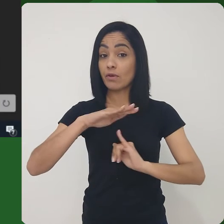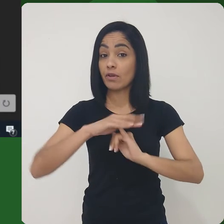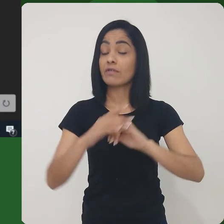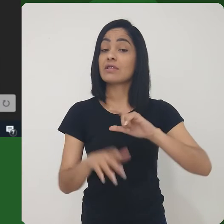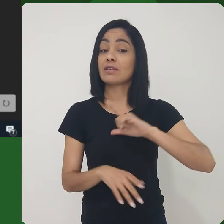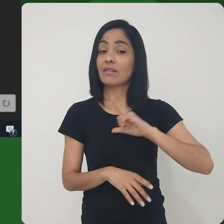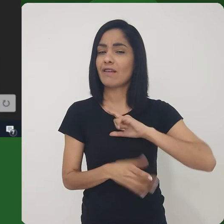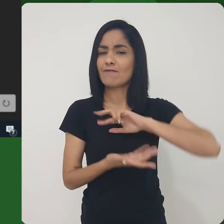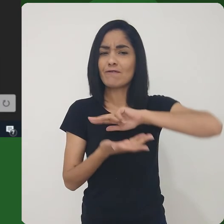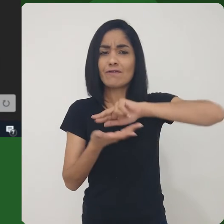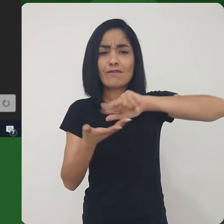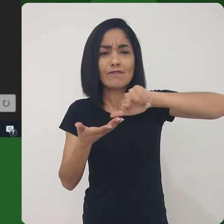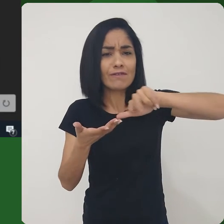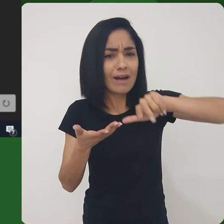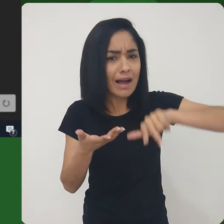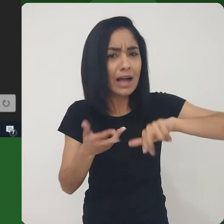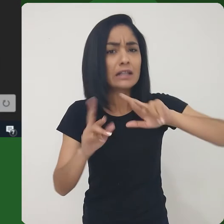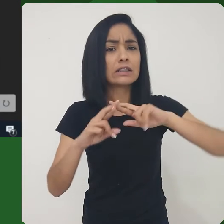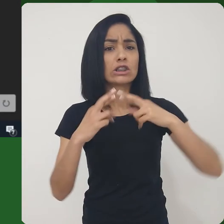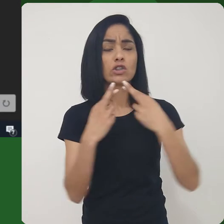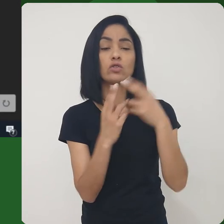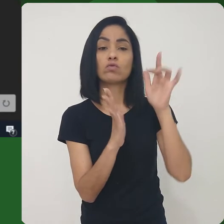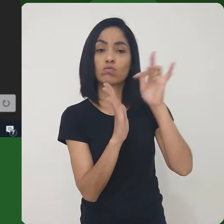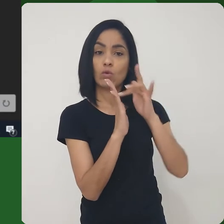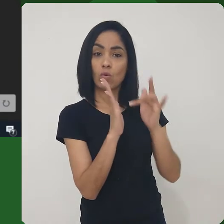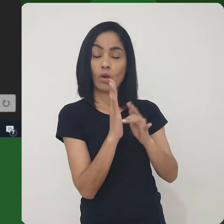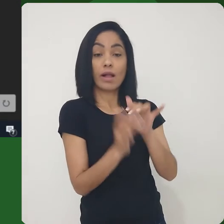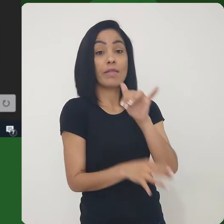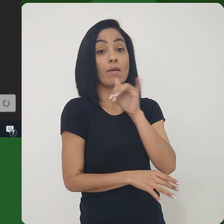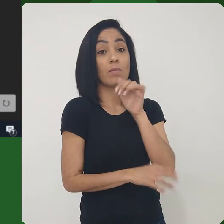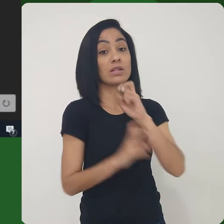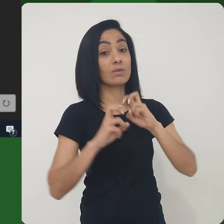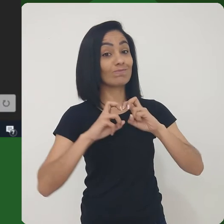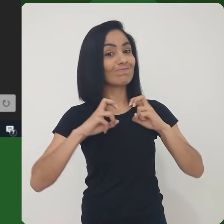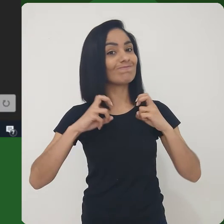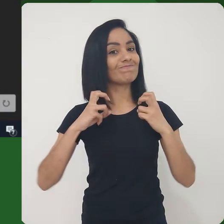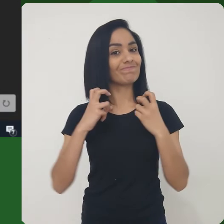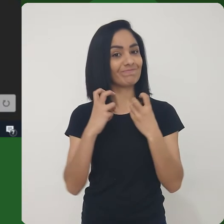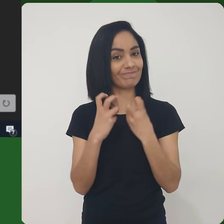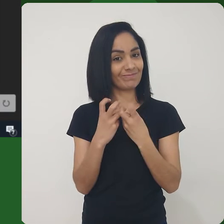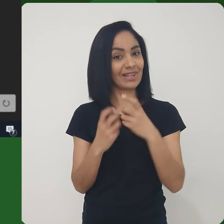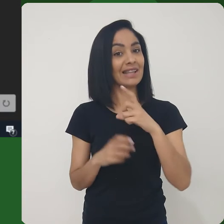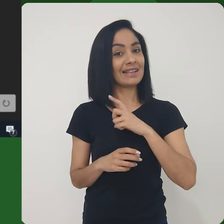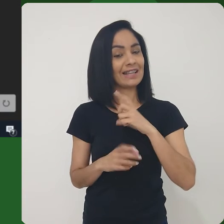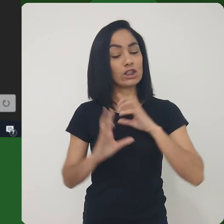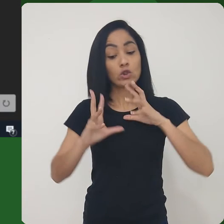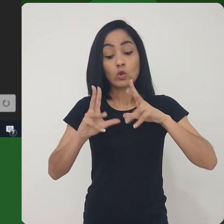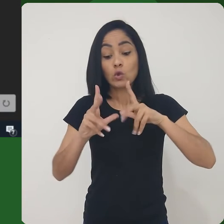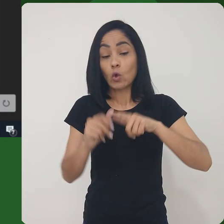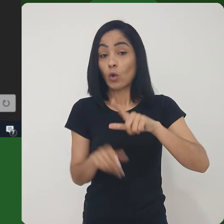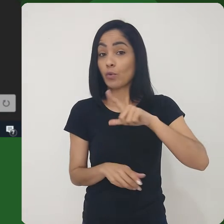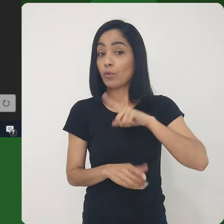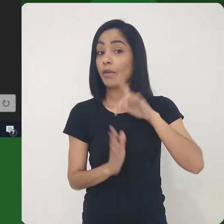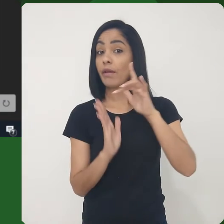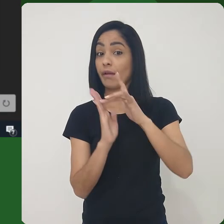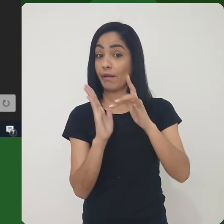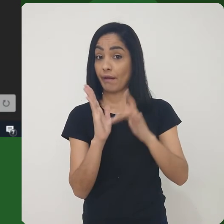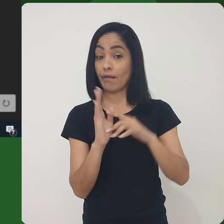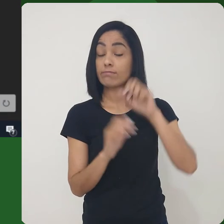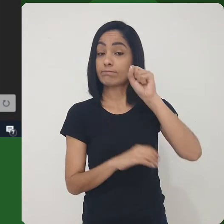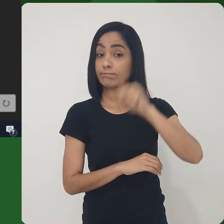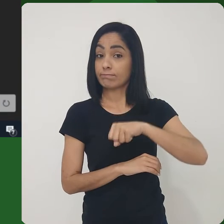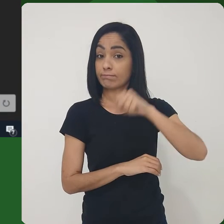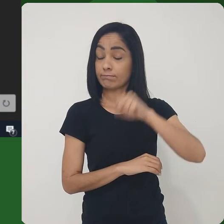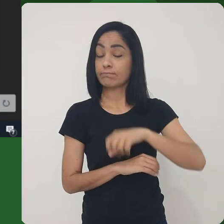No IFES, que nós temos diversos momentos que temos a ata, né? Por exemplo, os conselhos de classe, todos eles